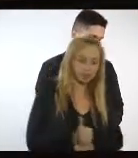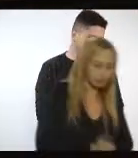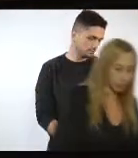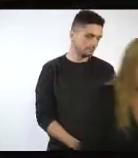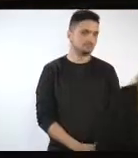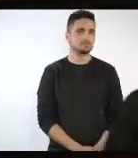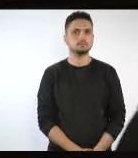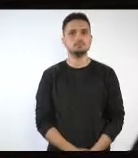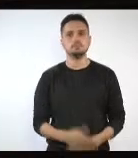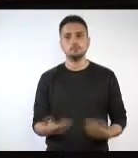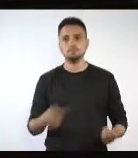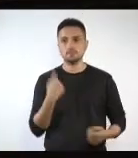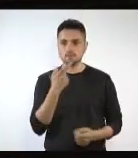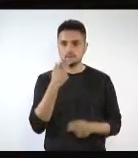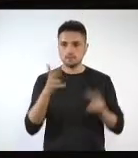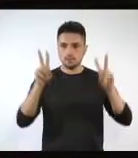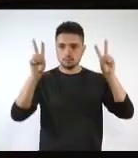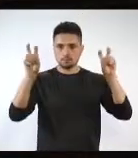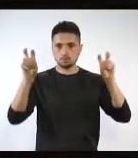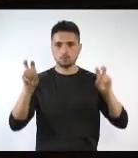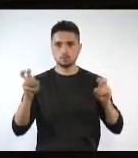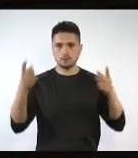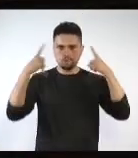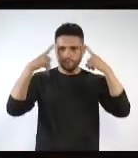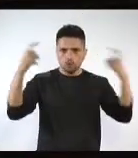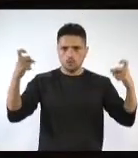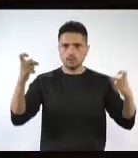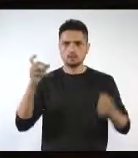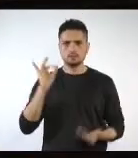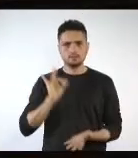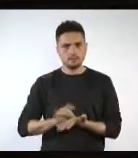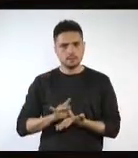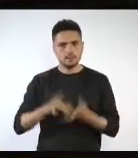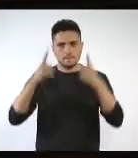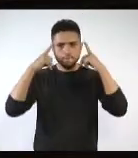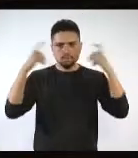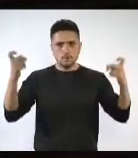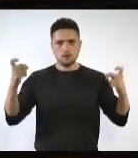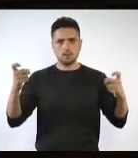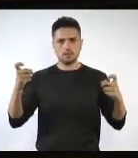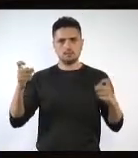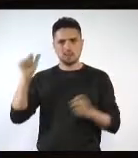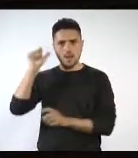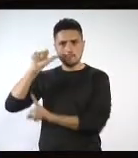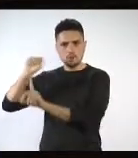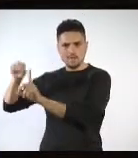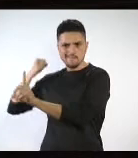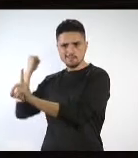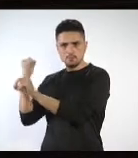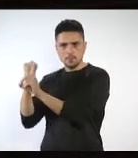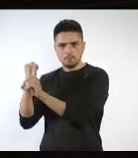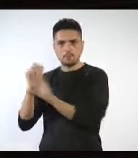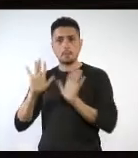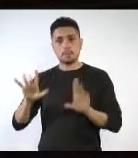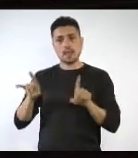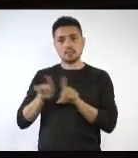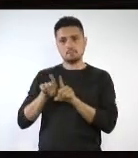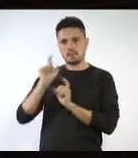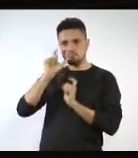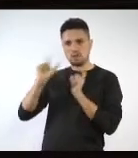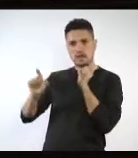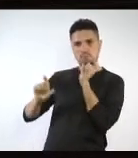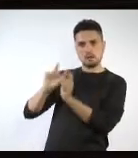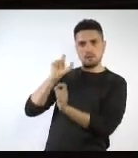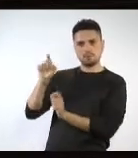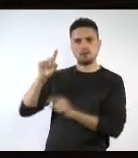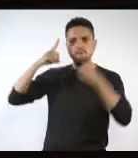da violência real, da violência física, mas também da violência simbólica, é